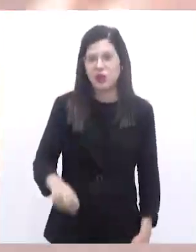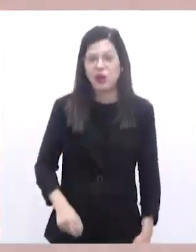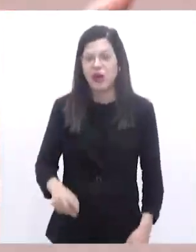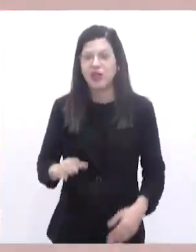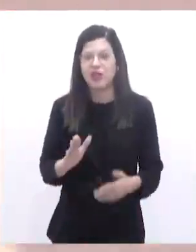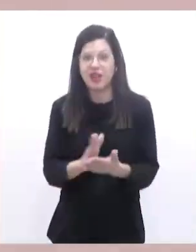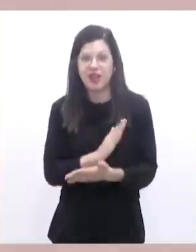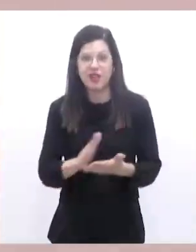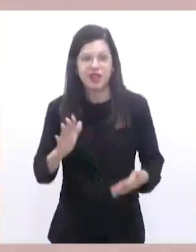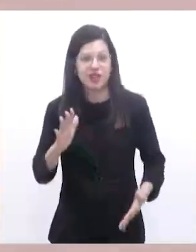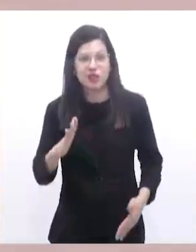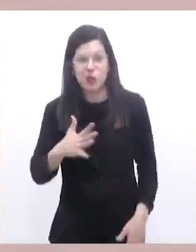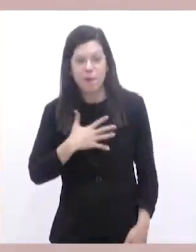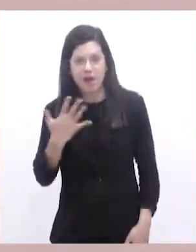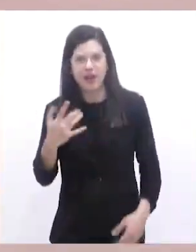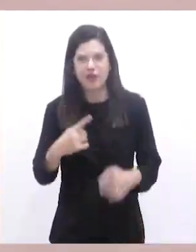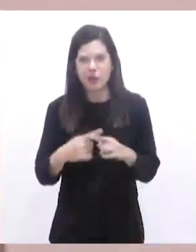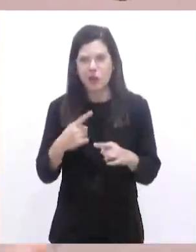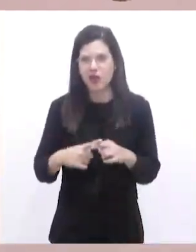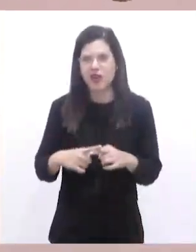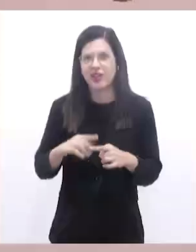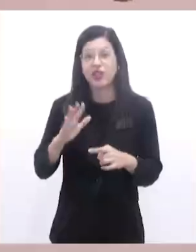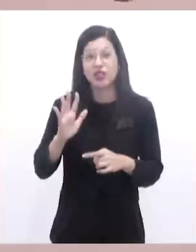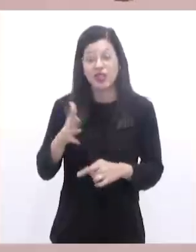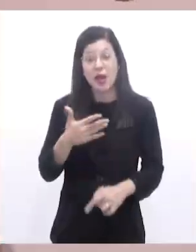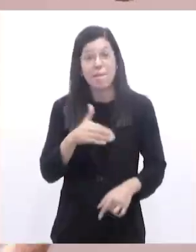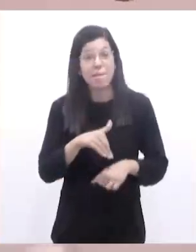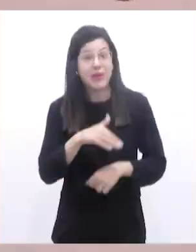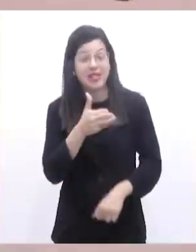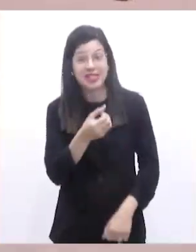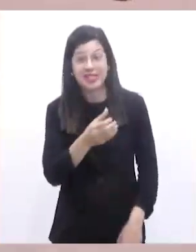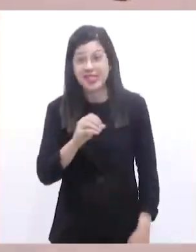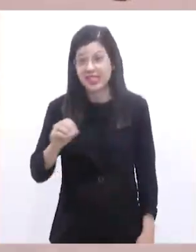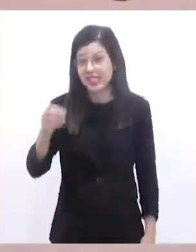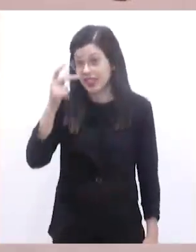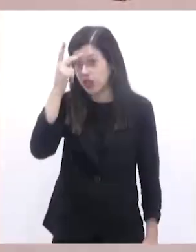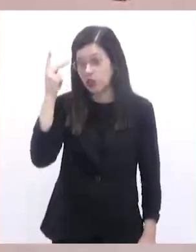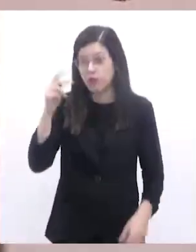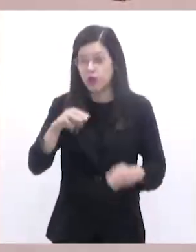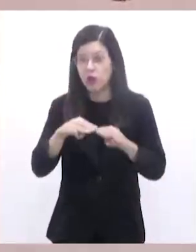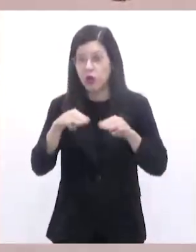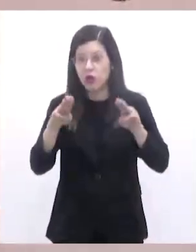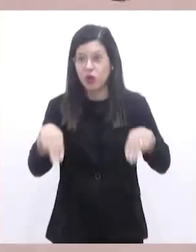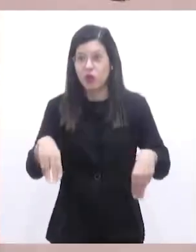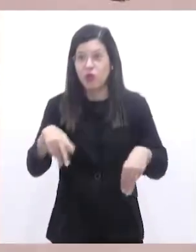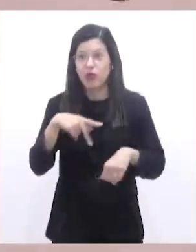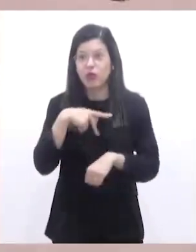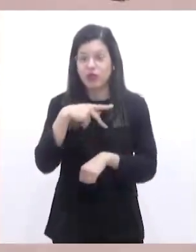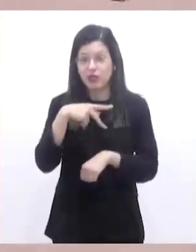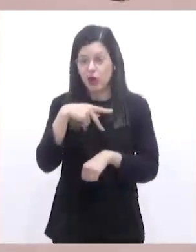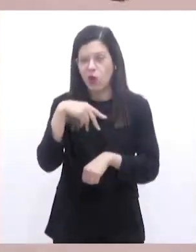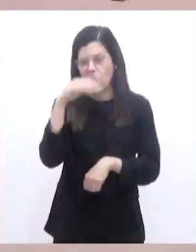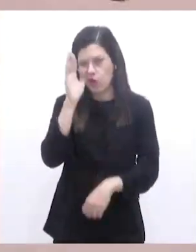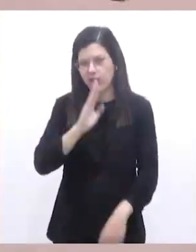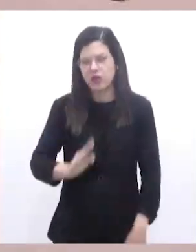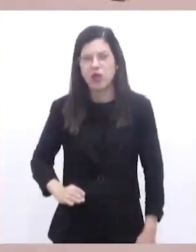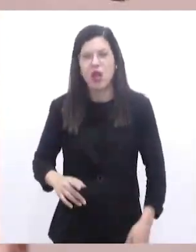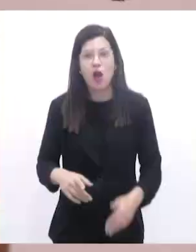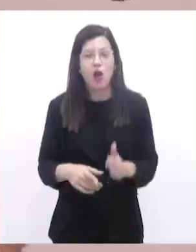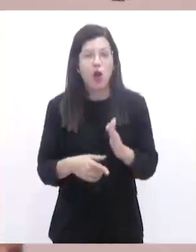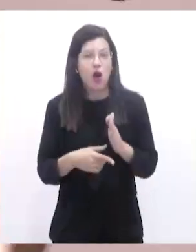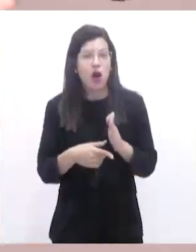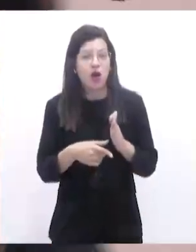encontram uma multidão. A gente levou mais de 600 pessoas no Museu Nacional poucas semanas antes do incêndio.